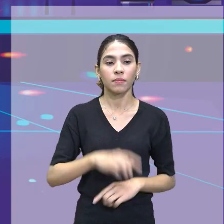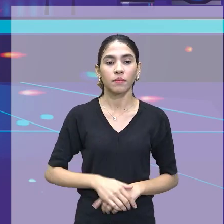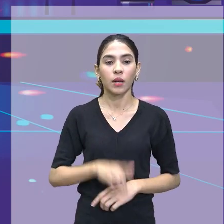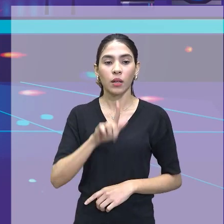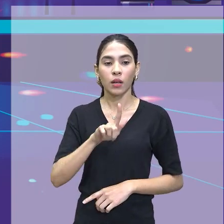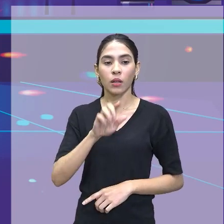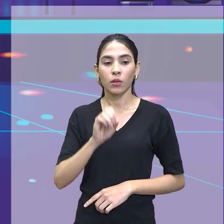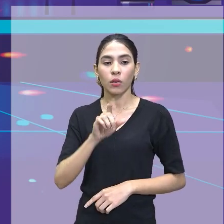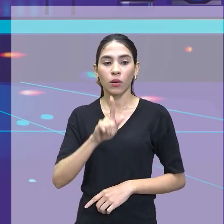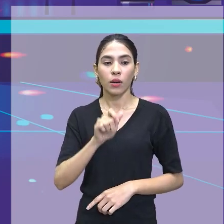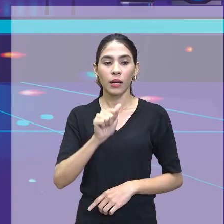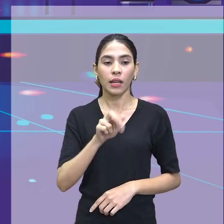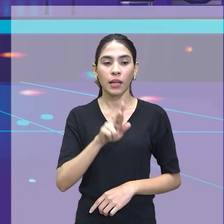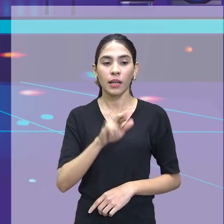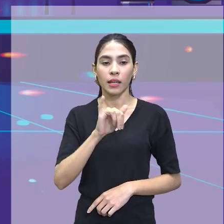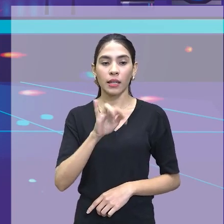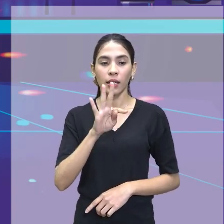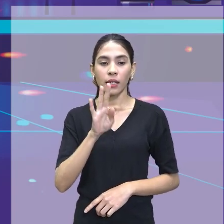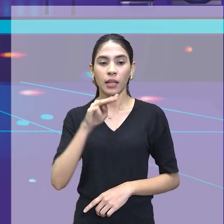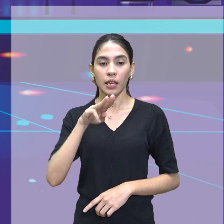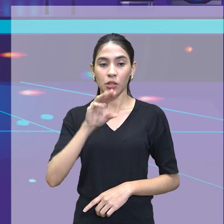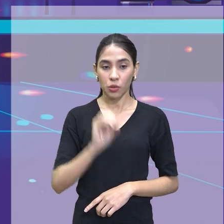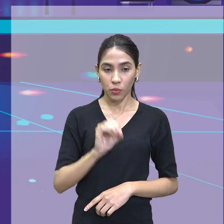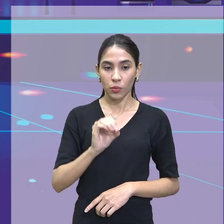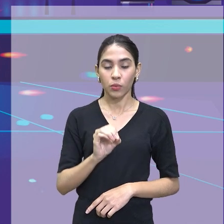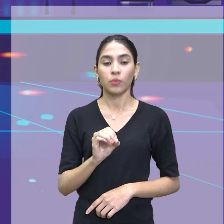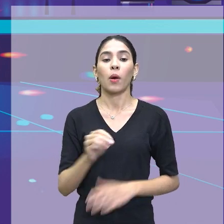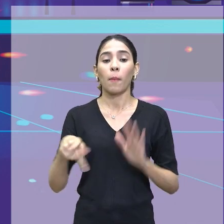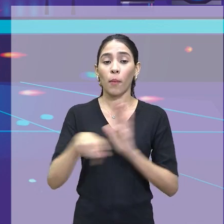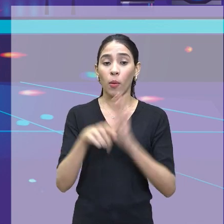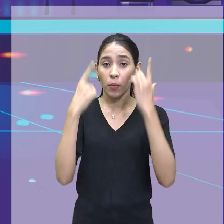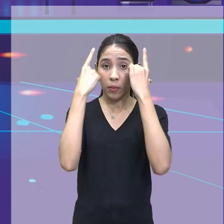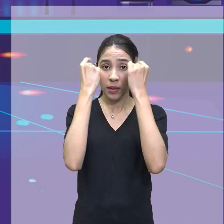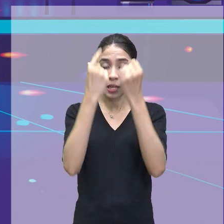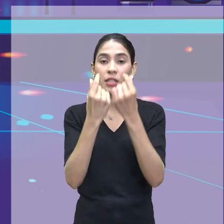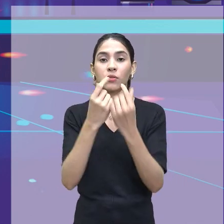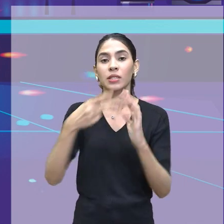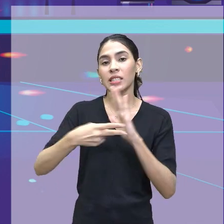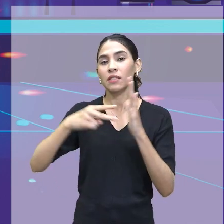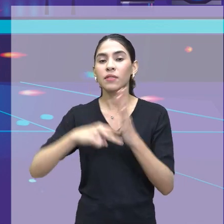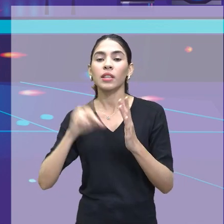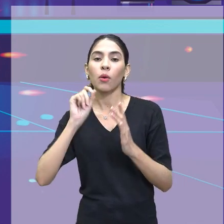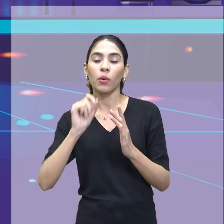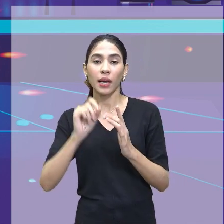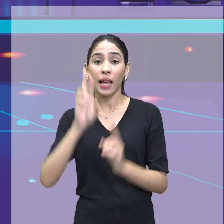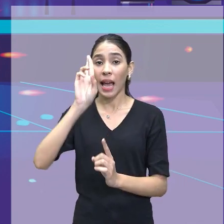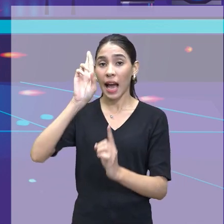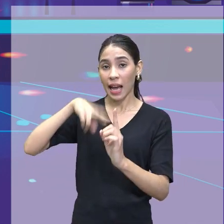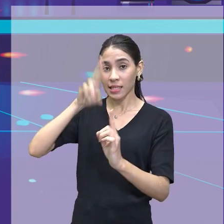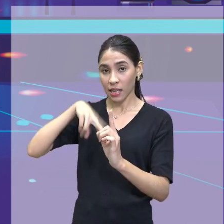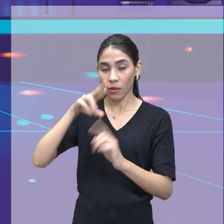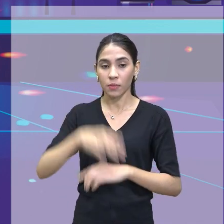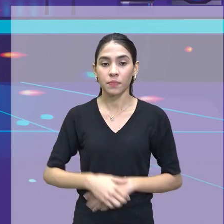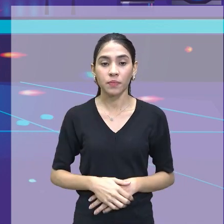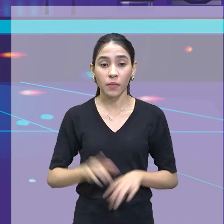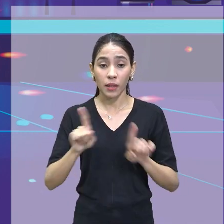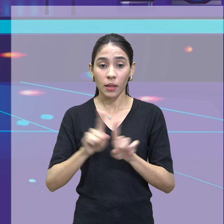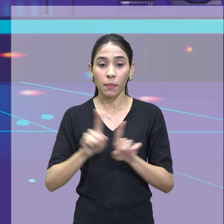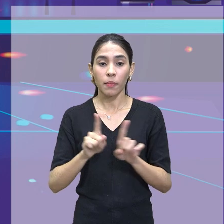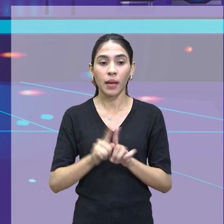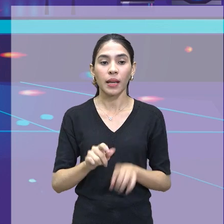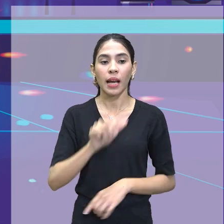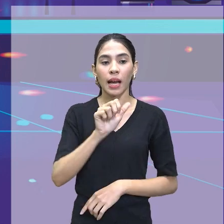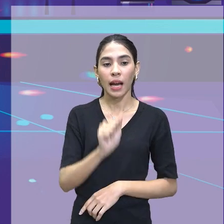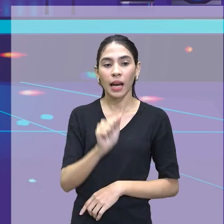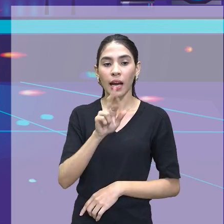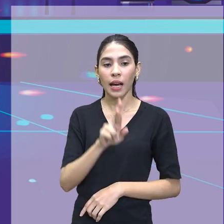aí do grego, né? Vem de logos, que em grego significa razão. Então, e aritmo significa número. Por isso